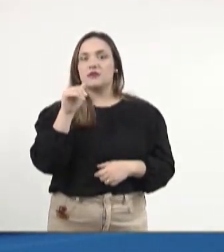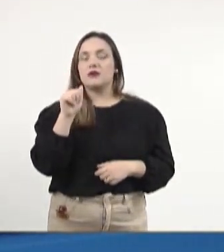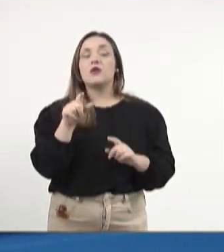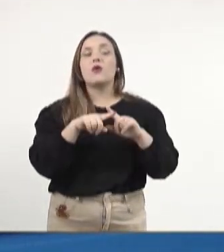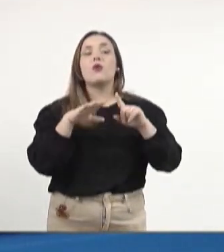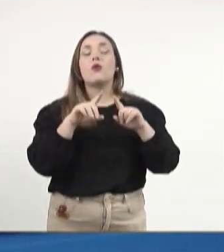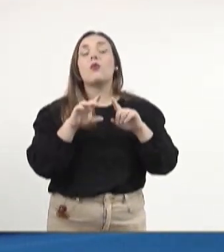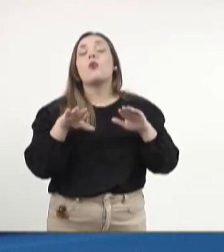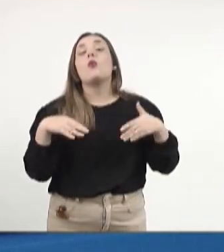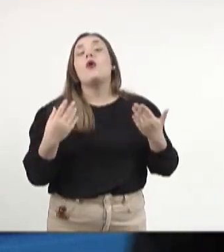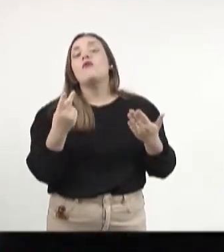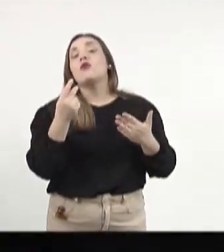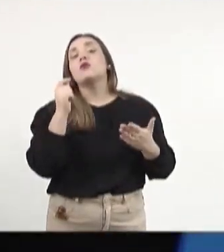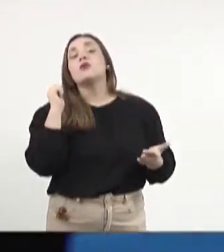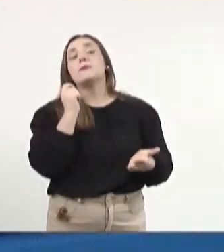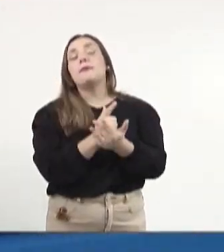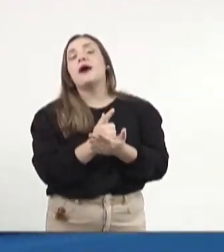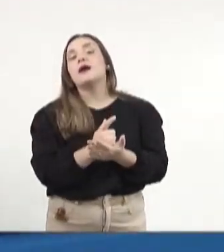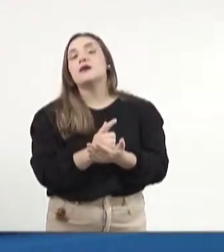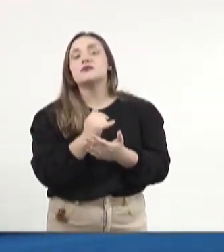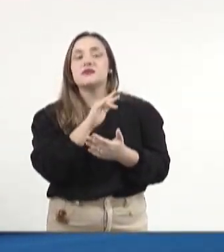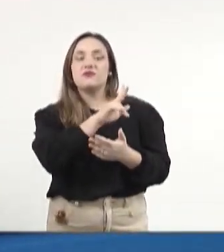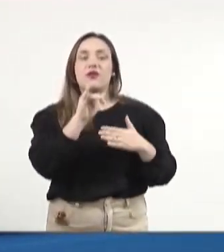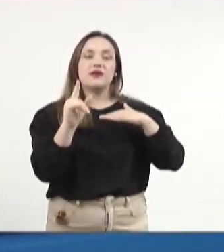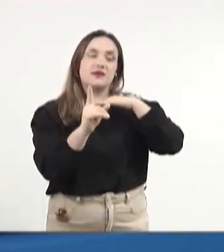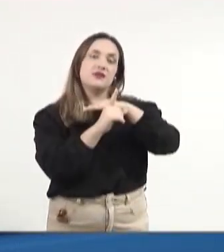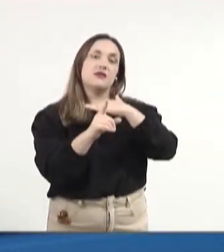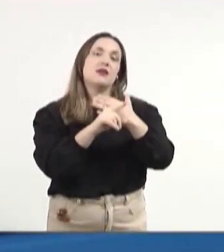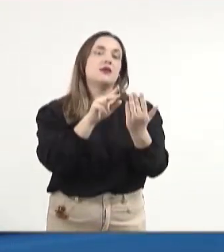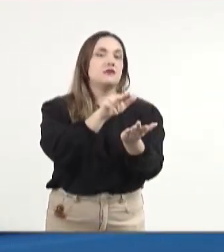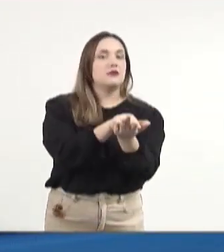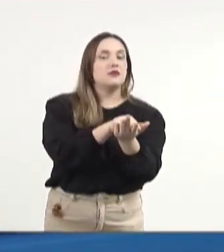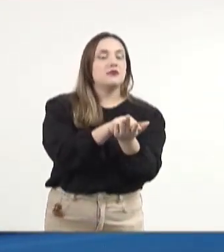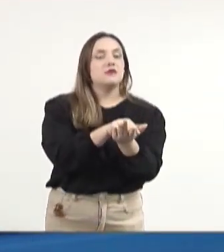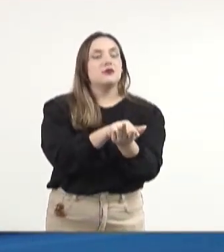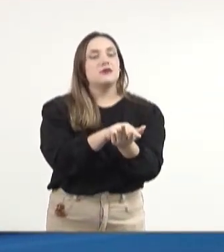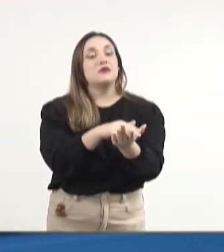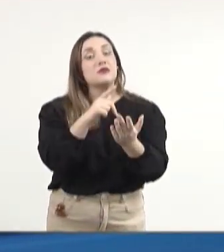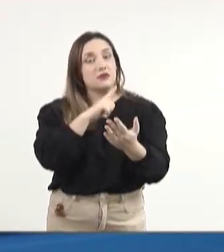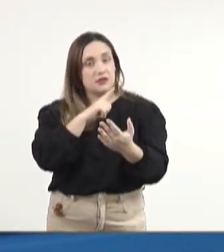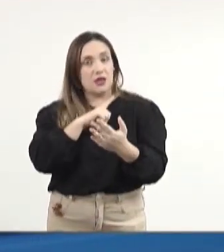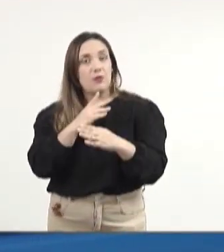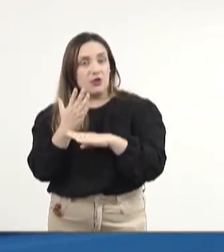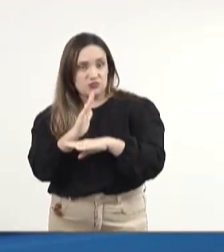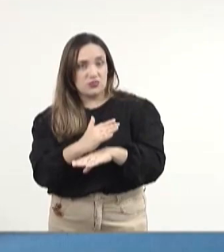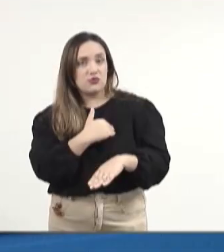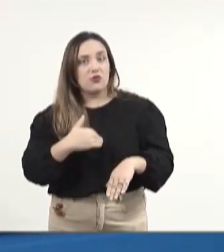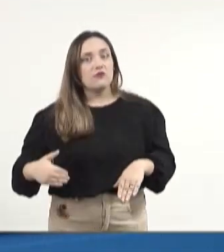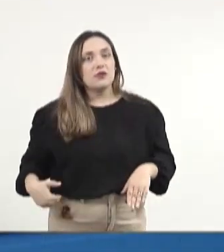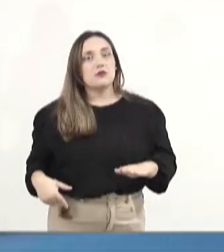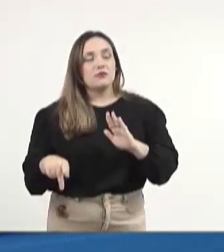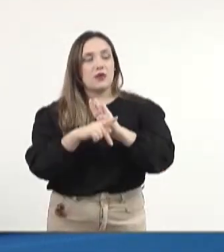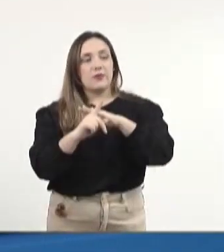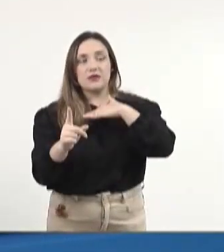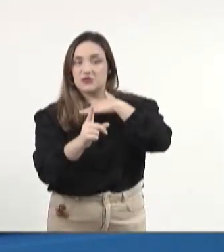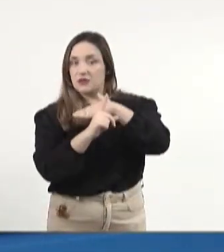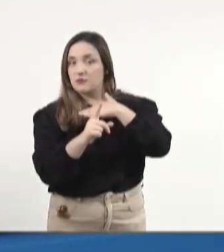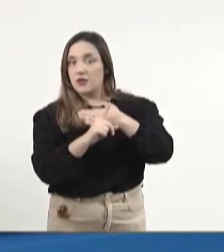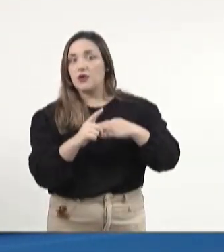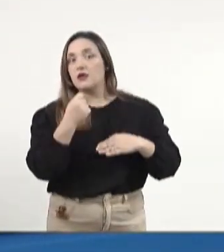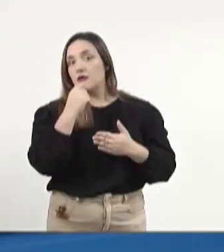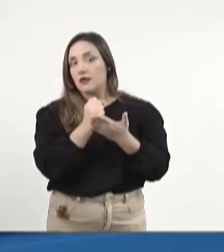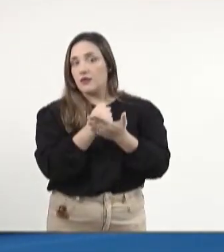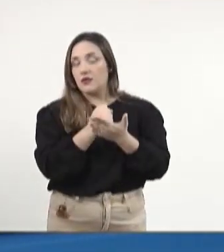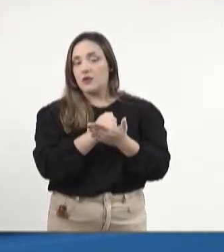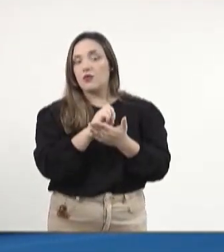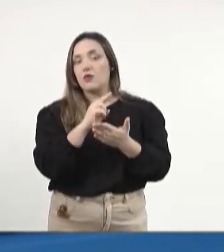valores cobrados por consultas, internações, procedimentos e medicamentos? Existe algum tipo de subsídio governamental para os atendimentos, medicamentos